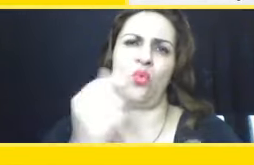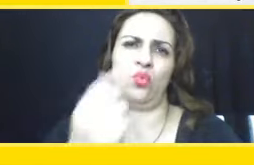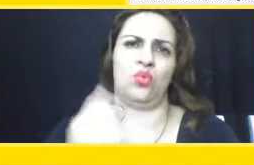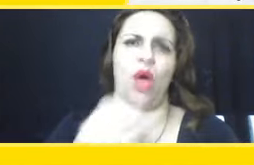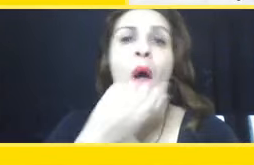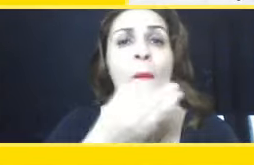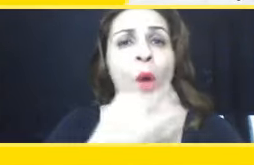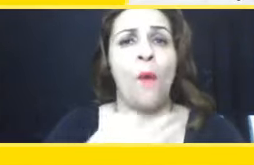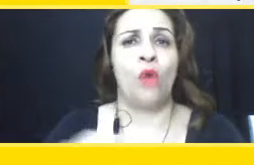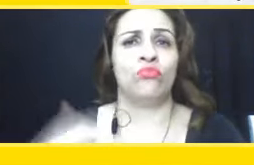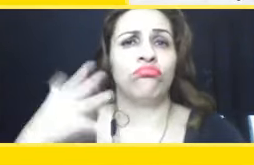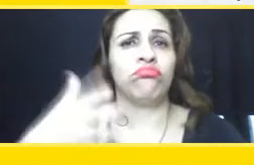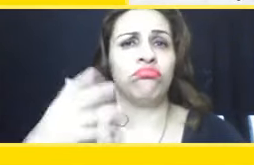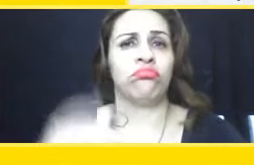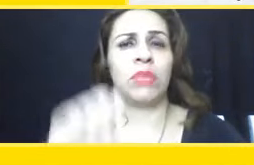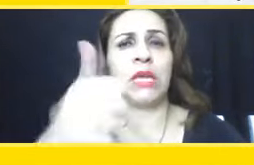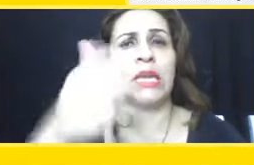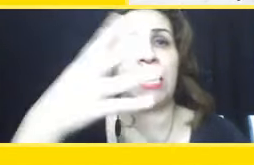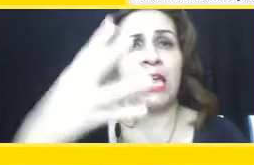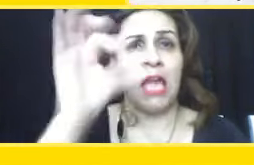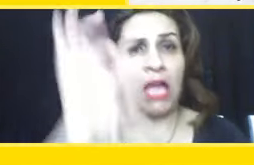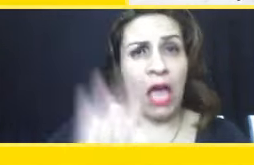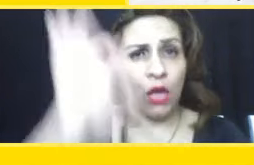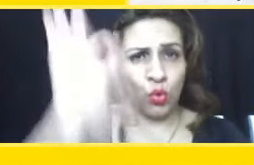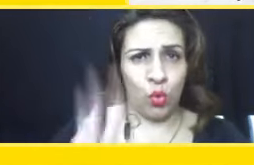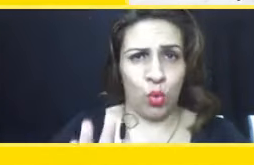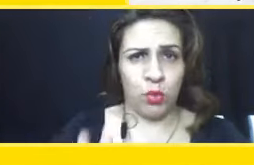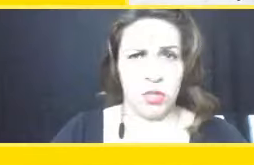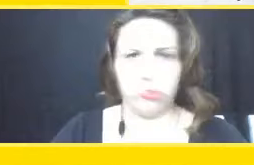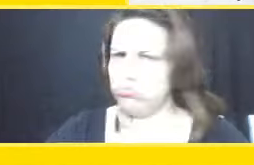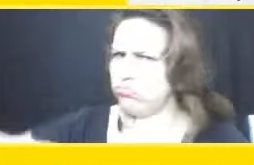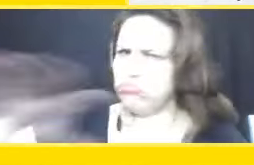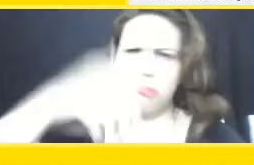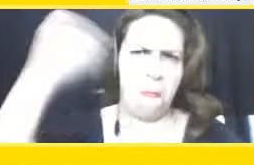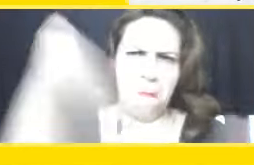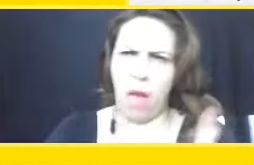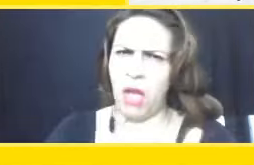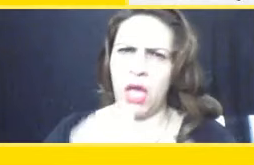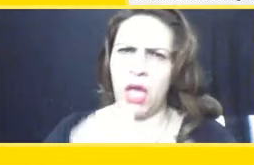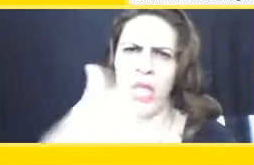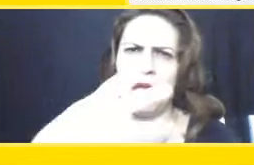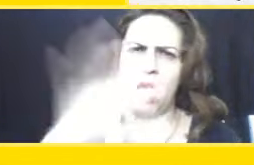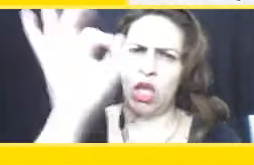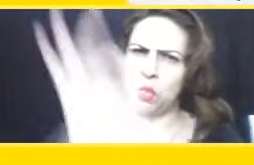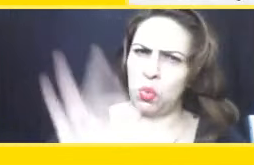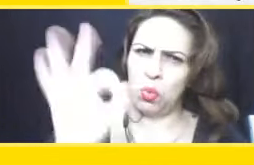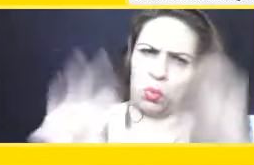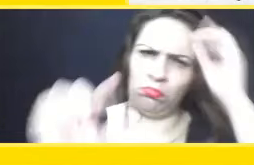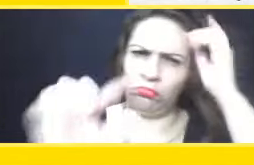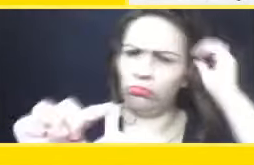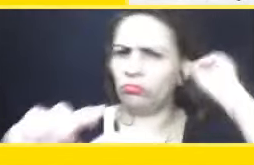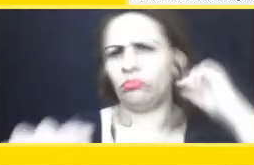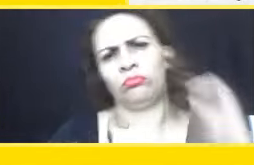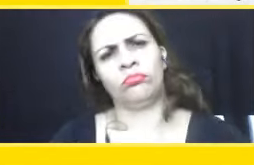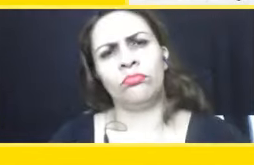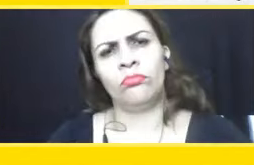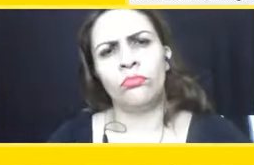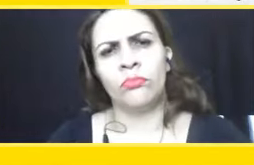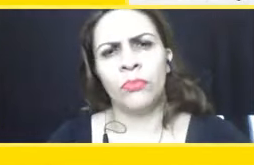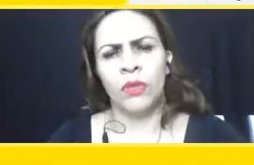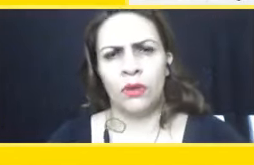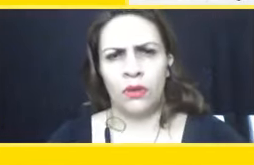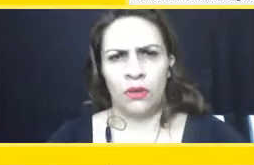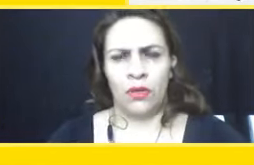estabelecia 14% linear para todo mundo, VAP. Então, ganha saláriozinho pequeno, 14%. Quem ganha um salário